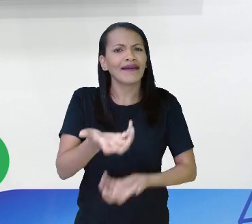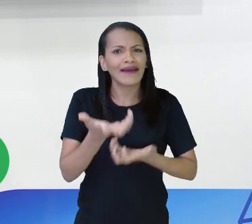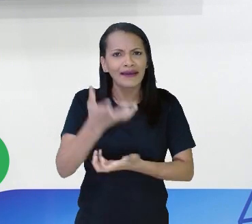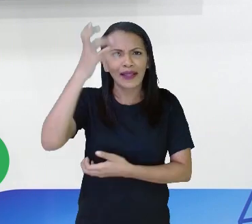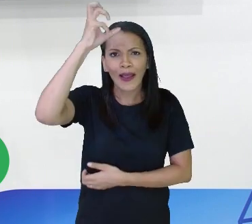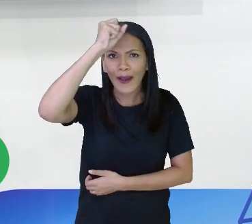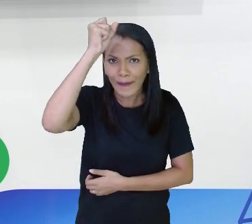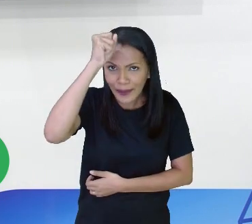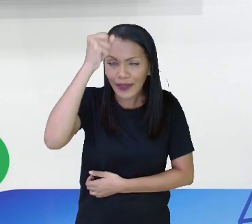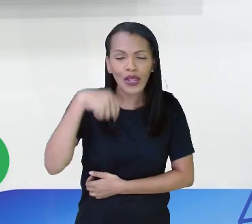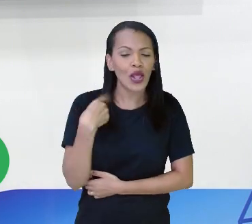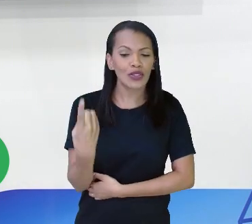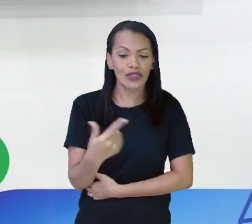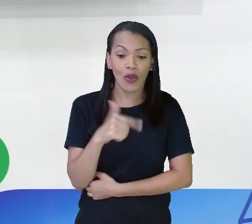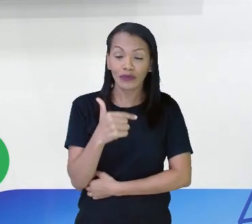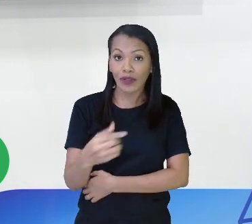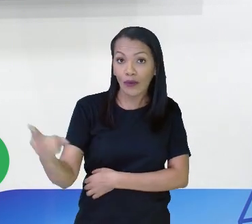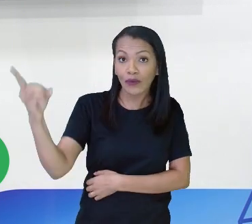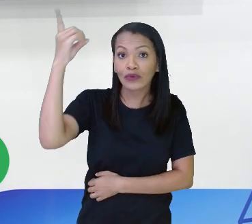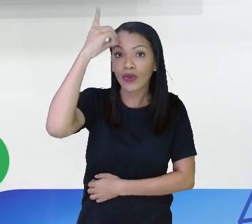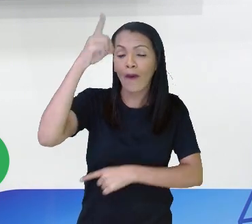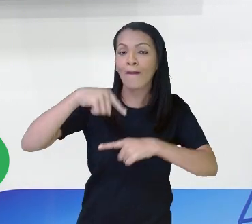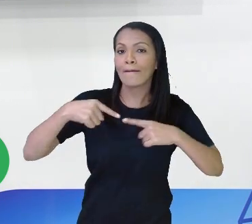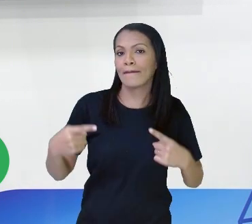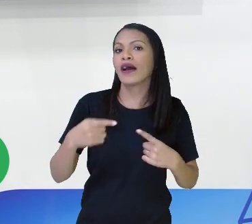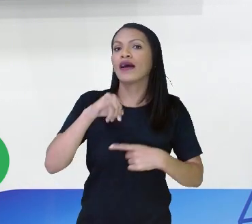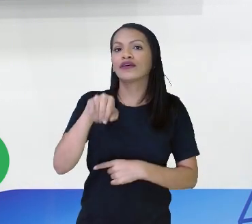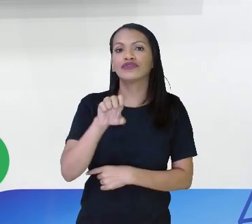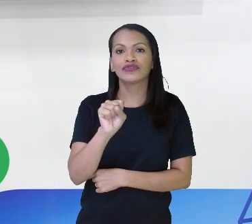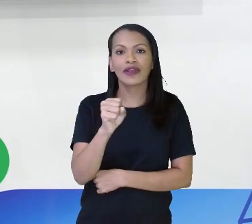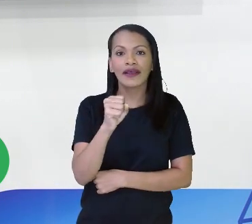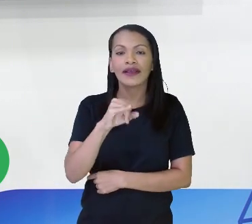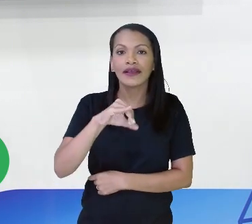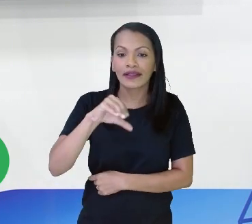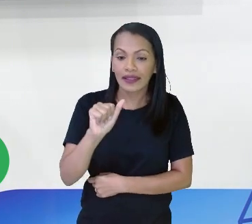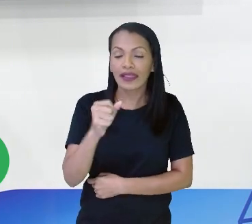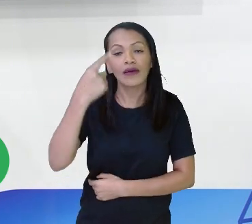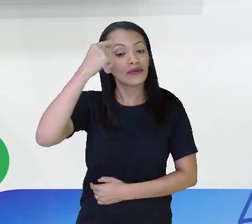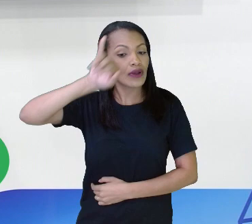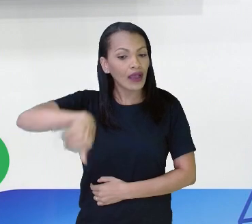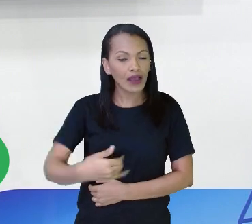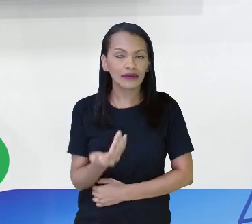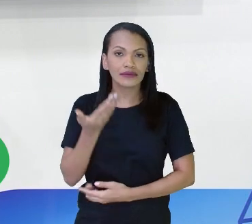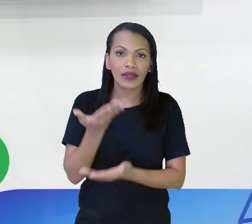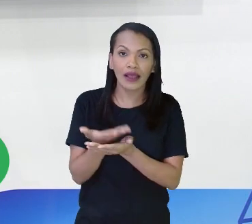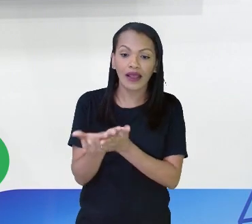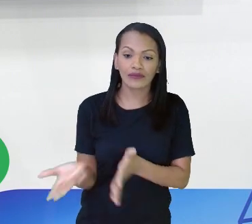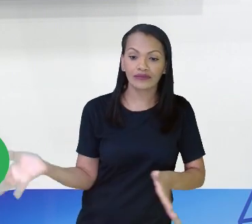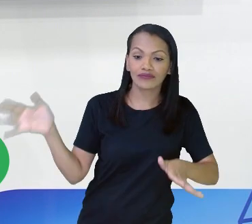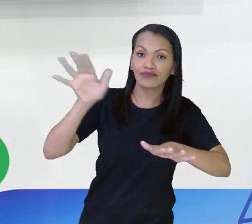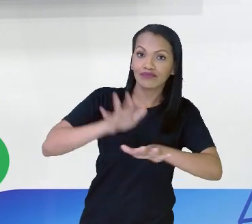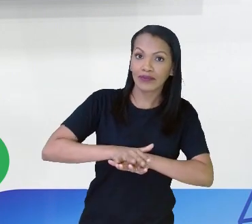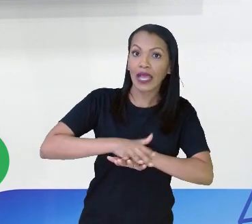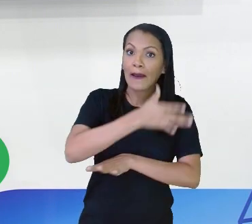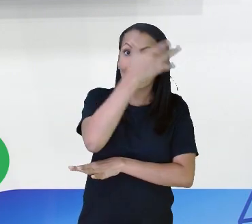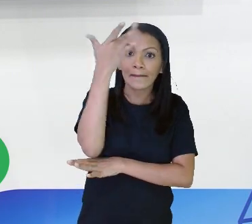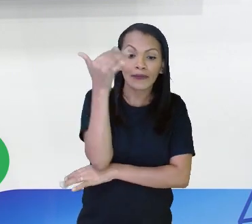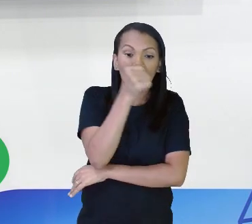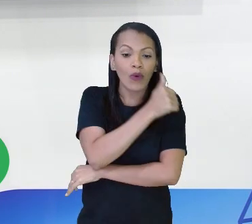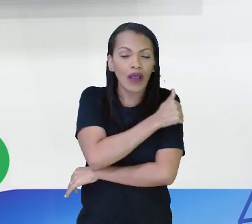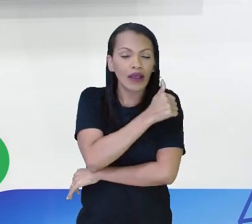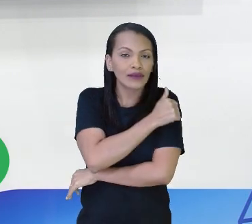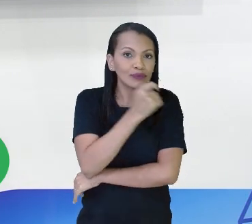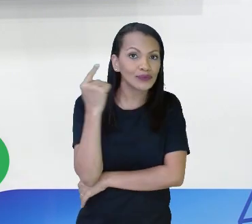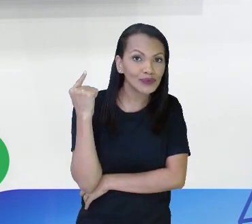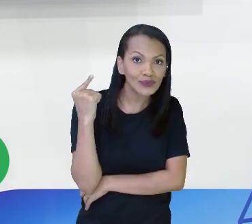não é para mim, não tenho esse dom. Então, Jéssica está aqui para que a nossa aula seja mais inclusiva, para que a nossa aula alcance um número ainda maior